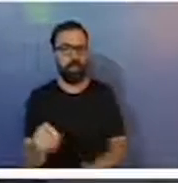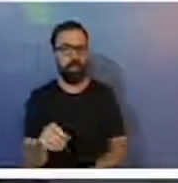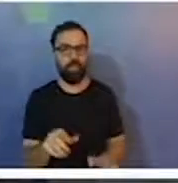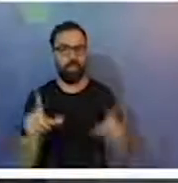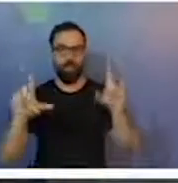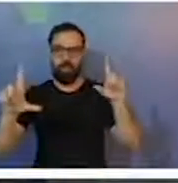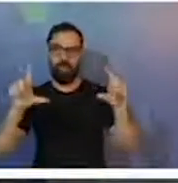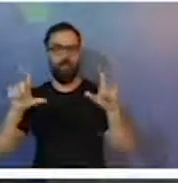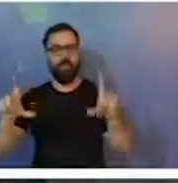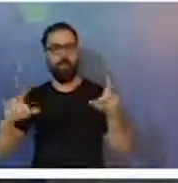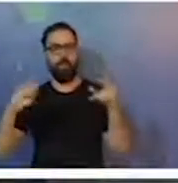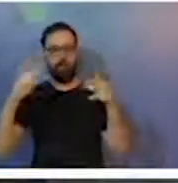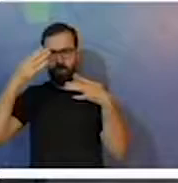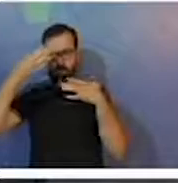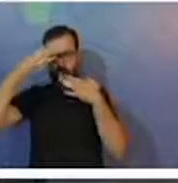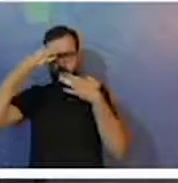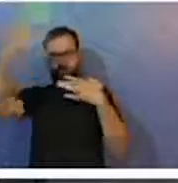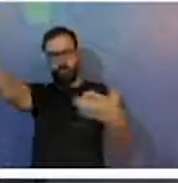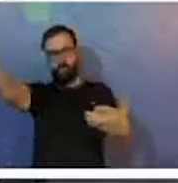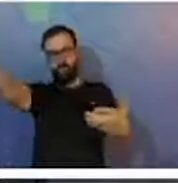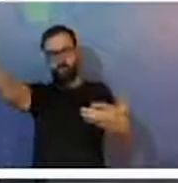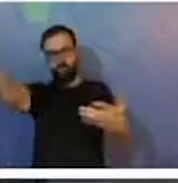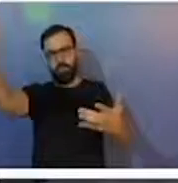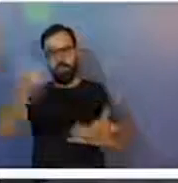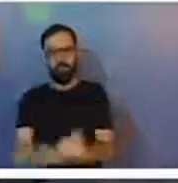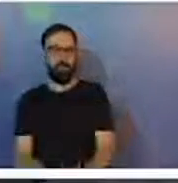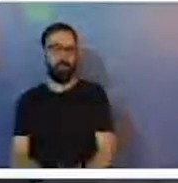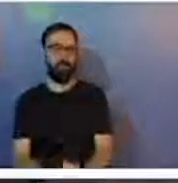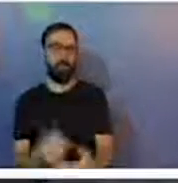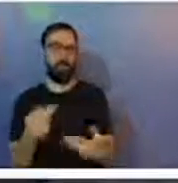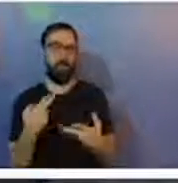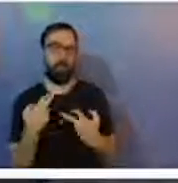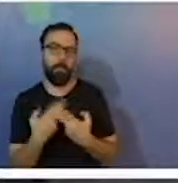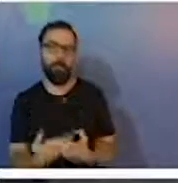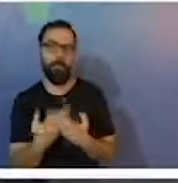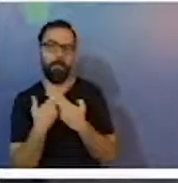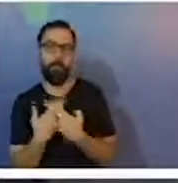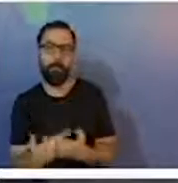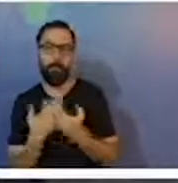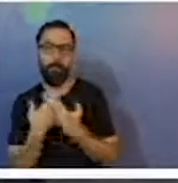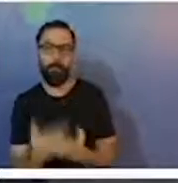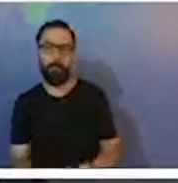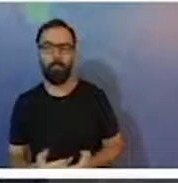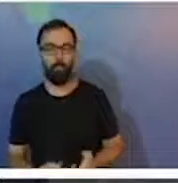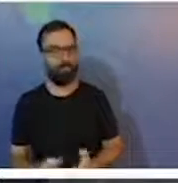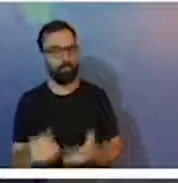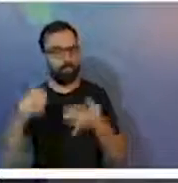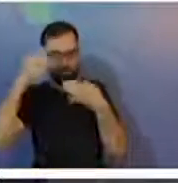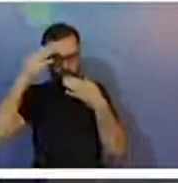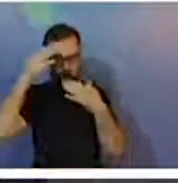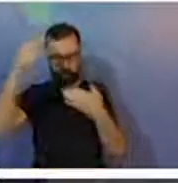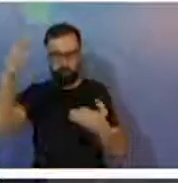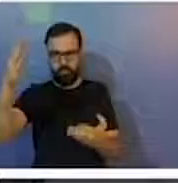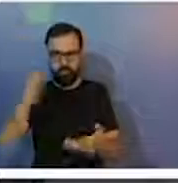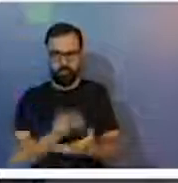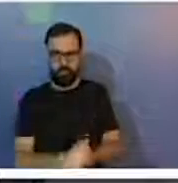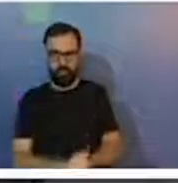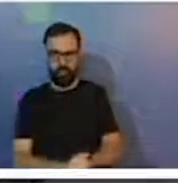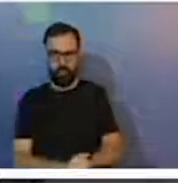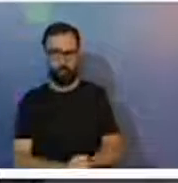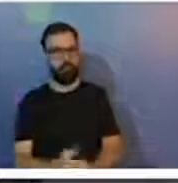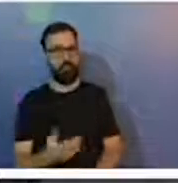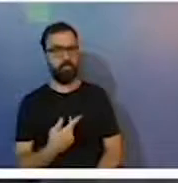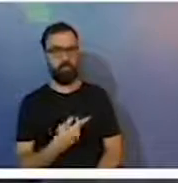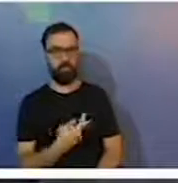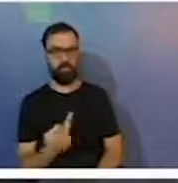as quais Eu agradeço muito pela paciência tá eu agradeço muitíssimo é porque